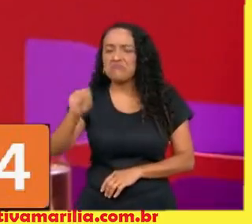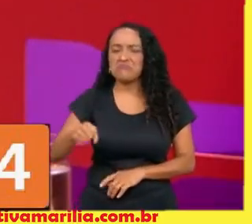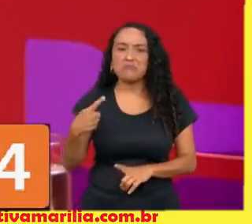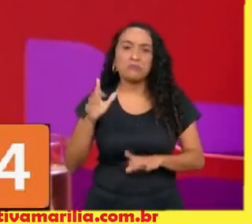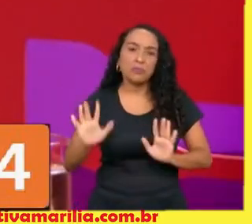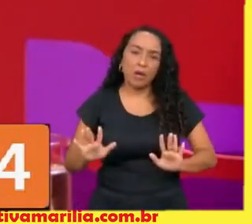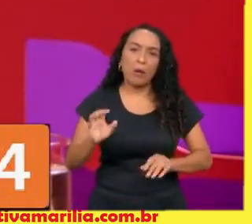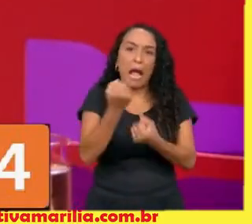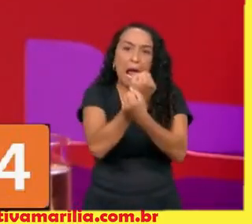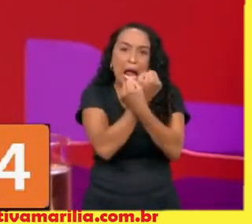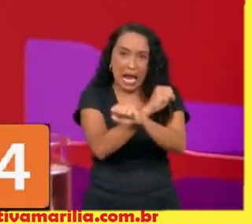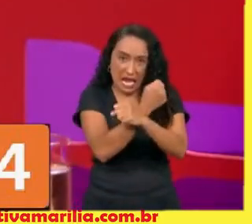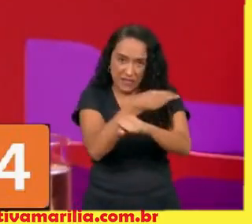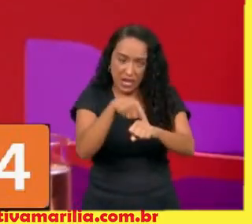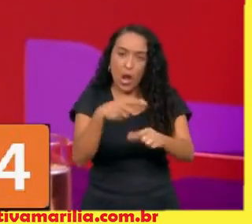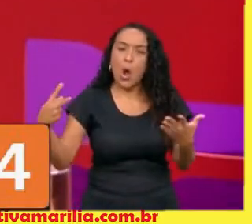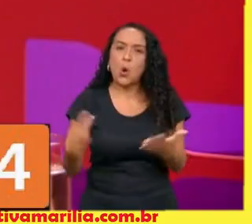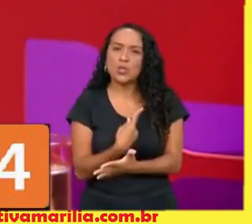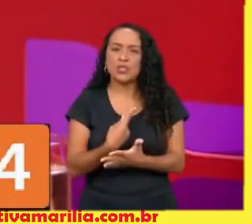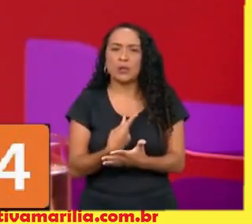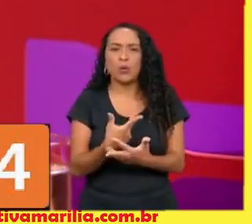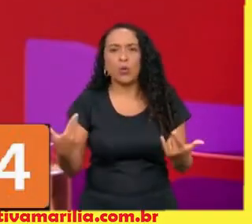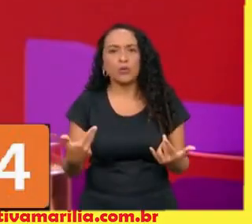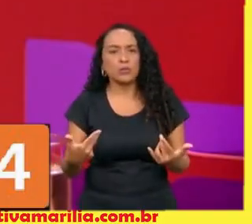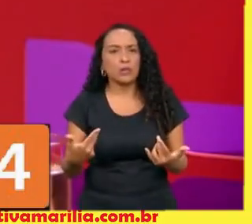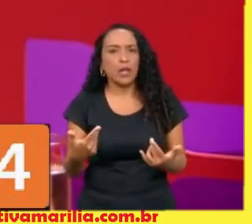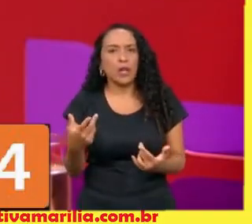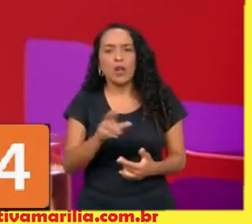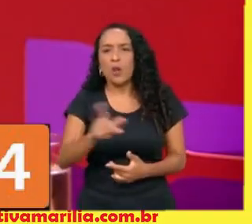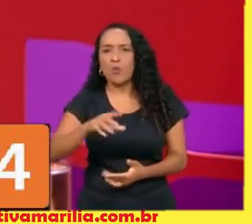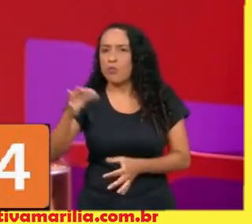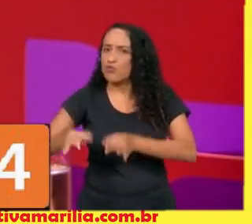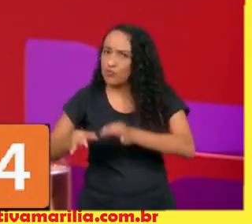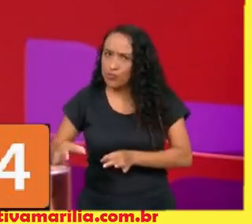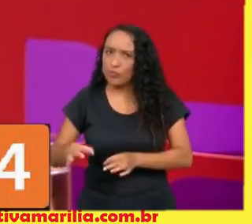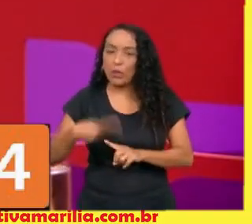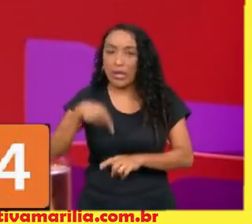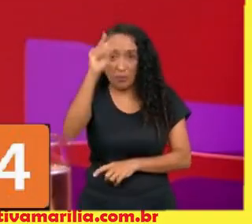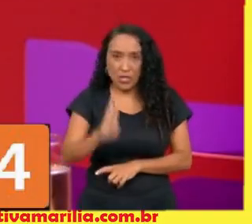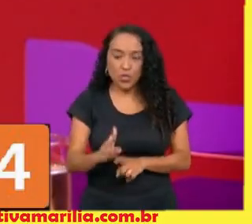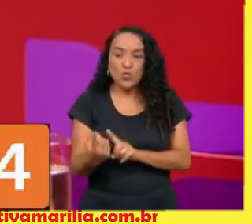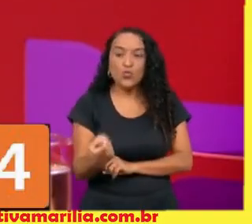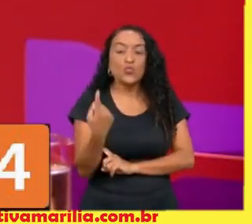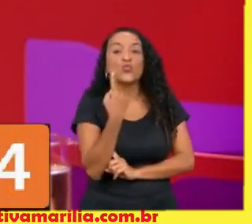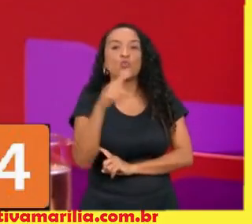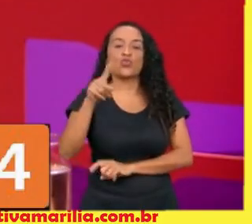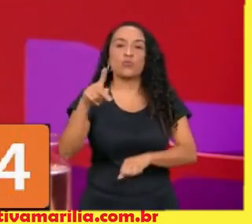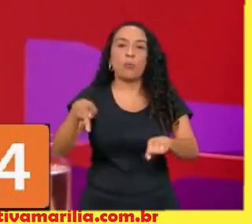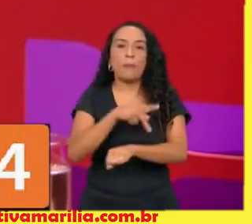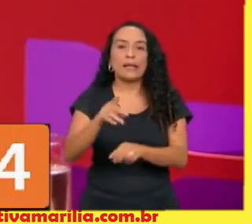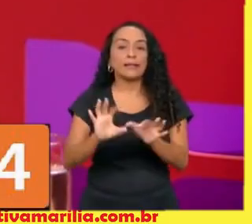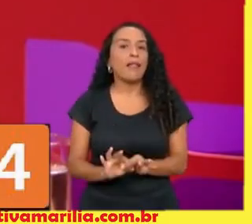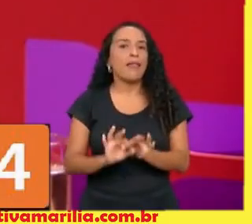a escravidão aconteceu algo muito injusto também, porque o Brasil, primeiro que foi o último país livre